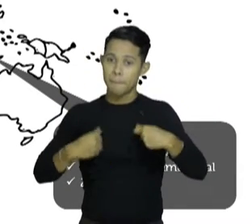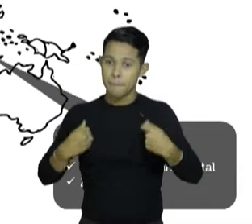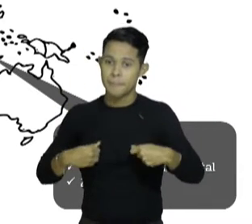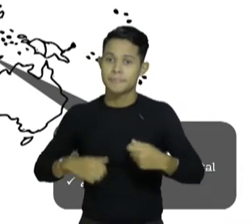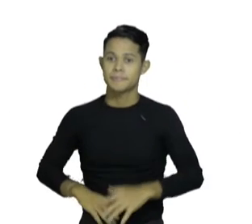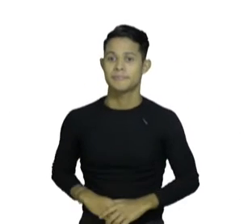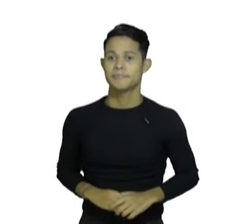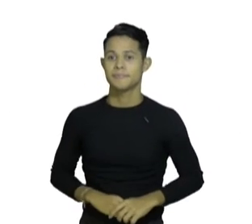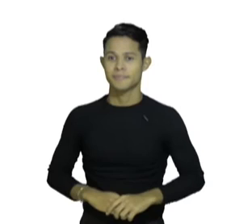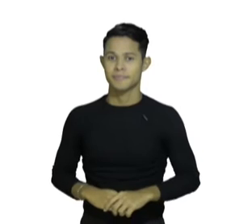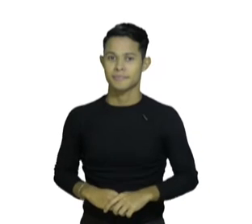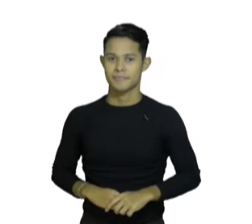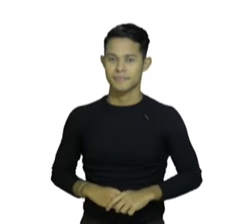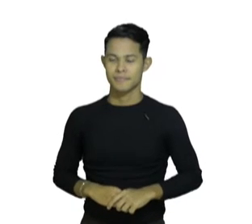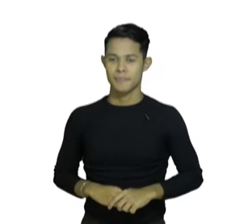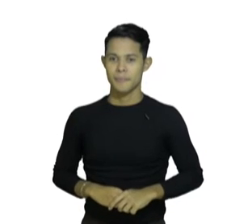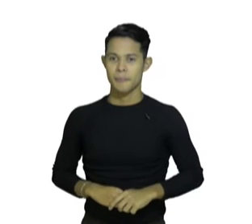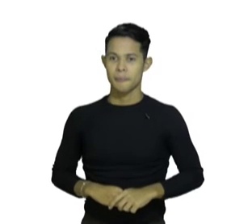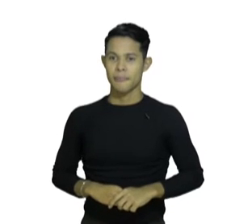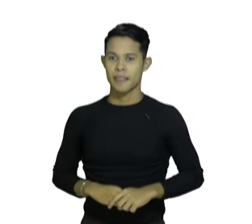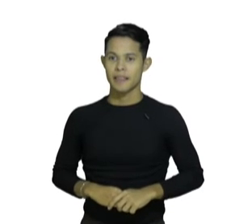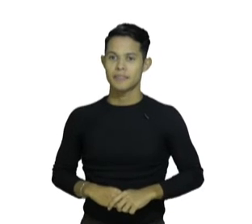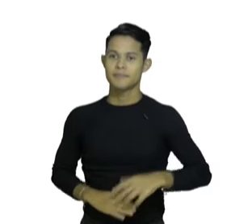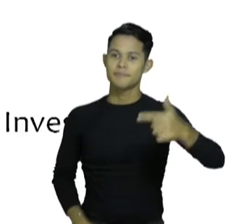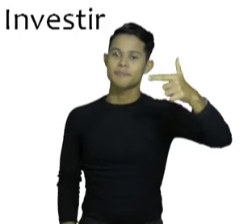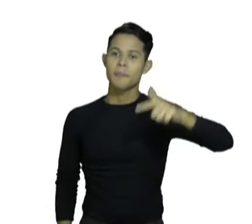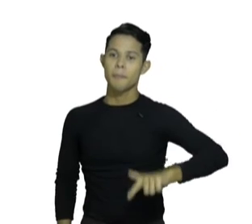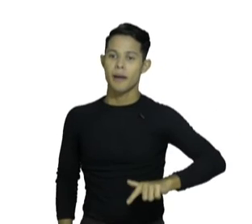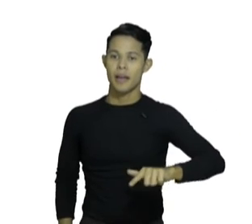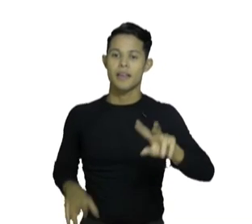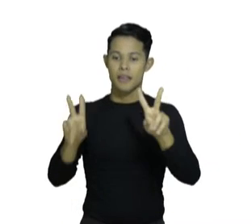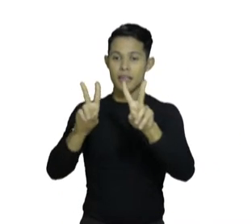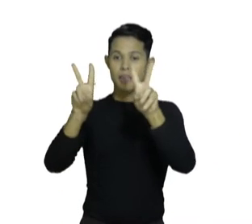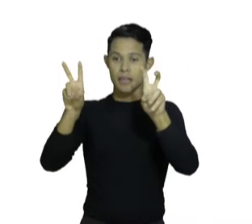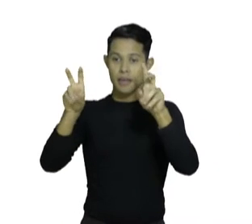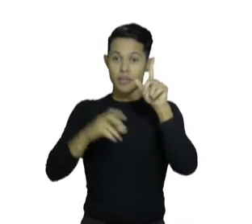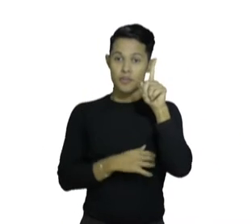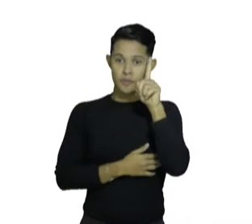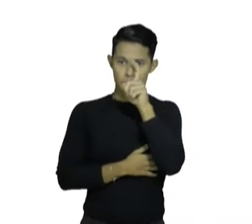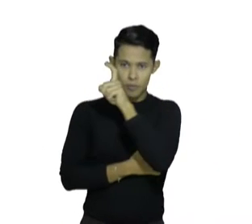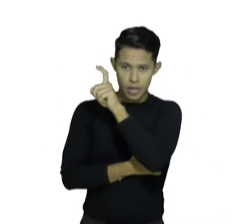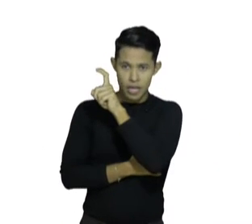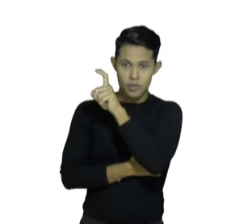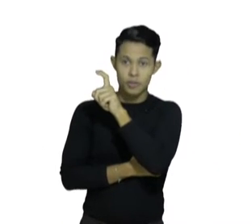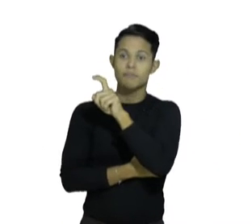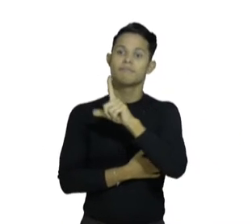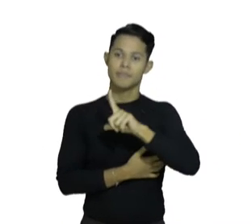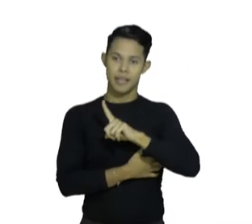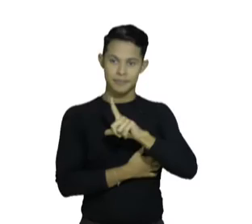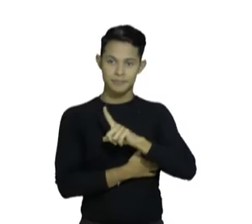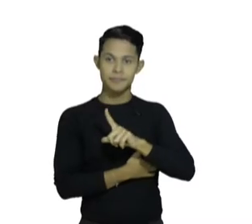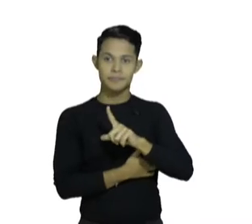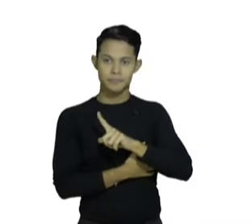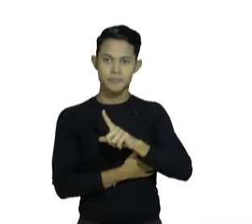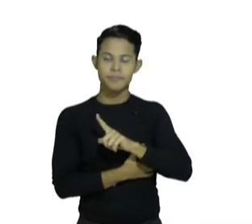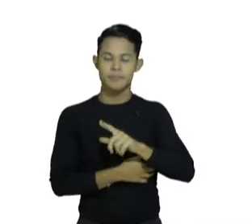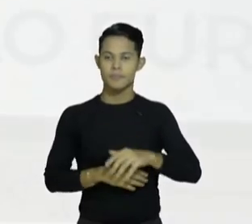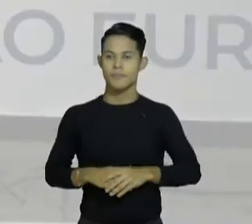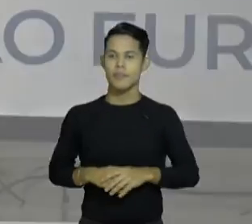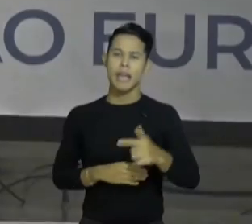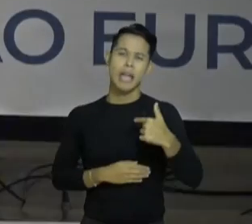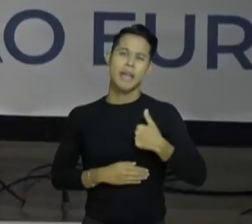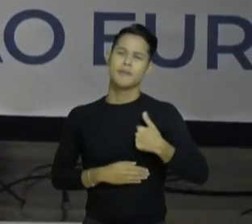gente vamos lá dificuldades Tem sim e eu não vou ficar aqui